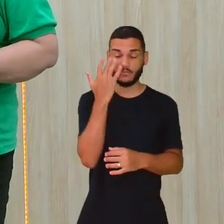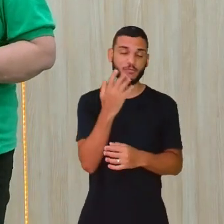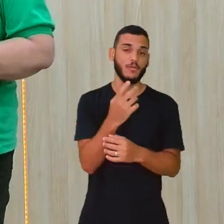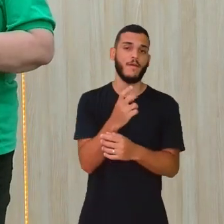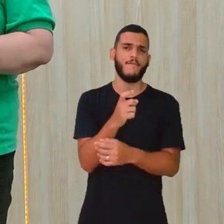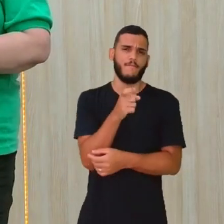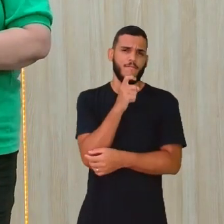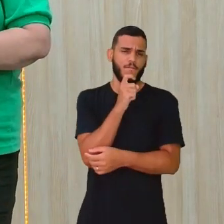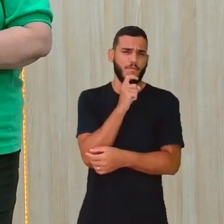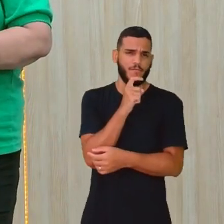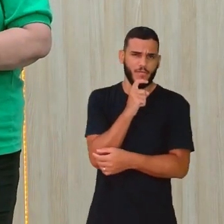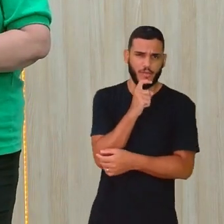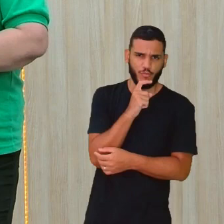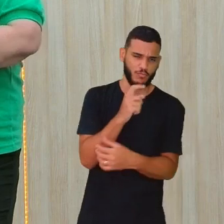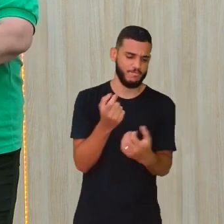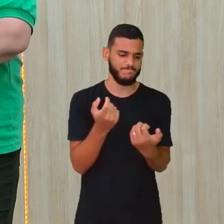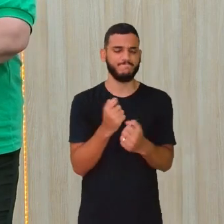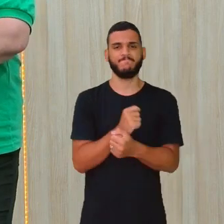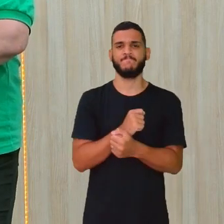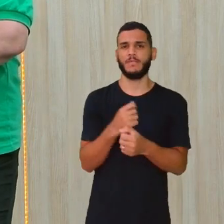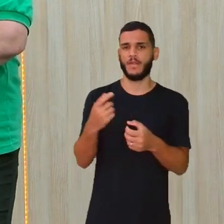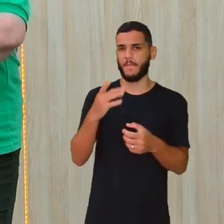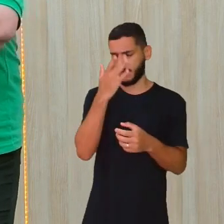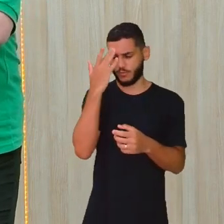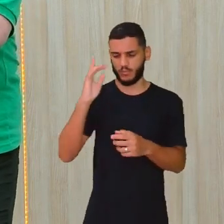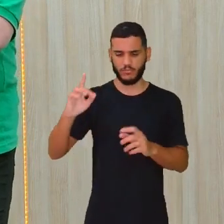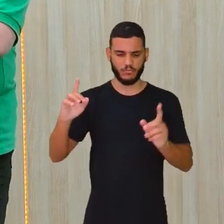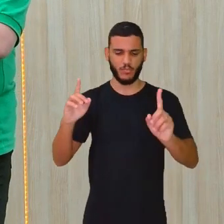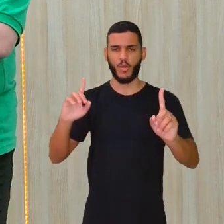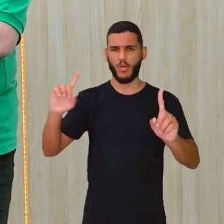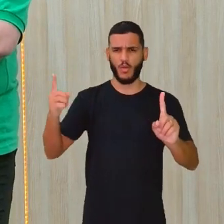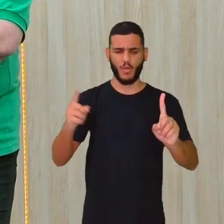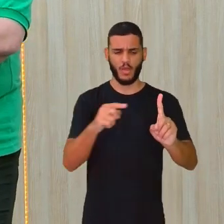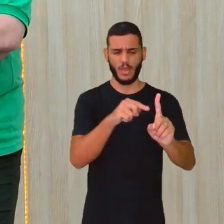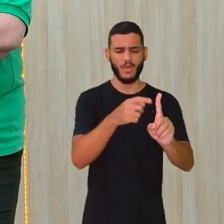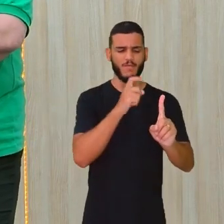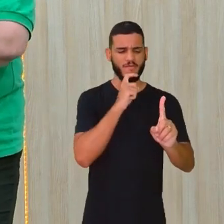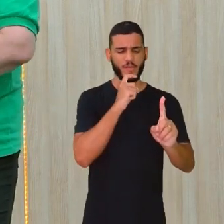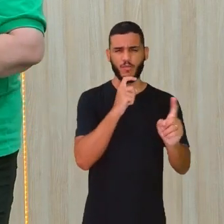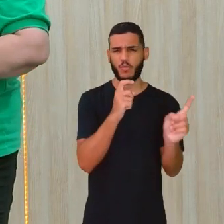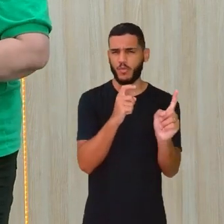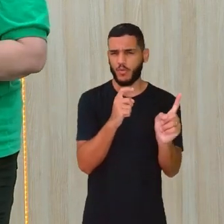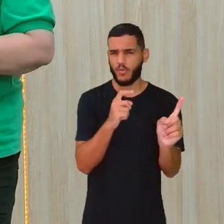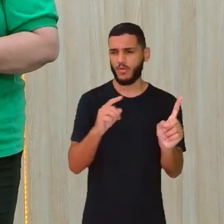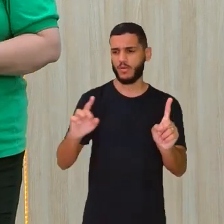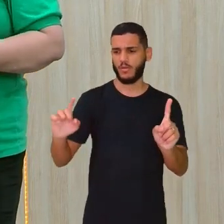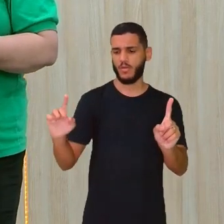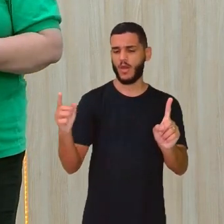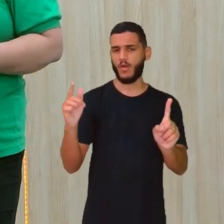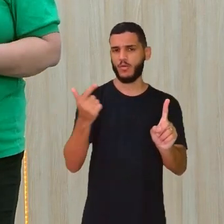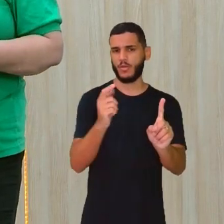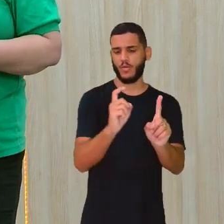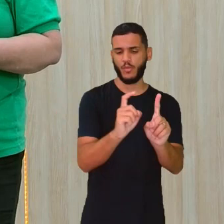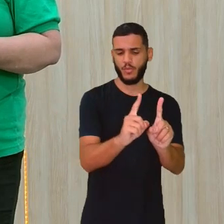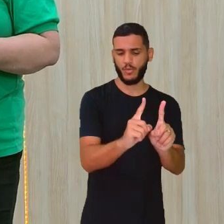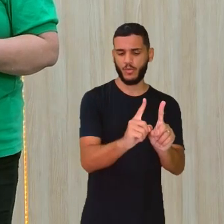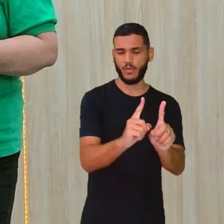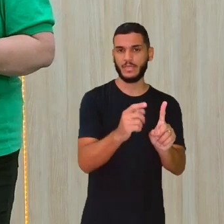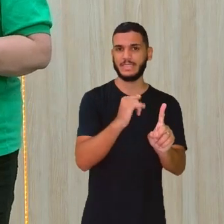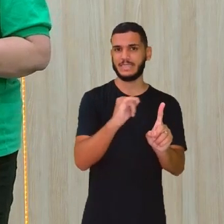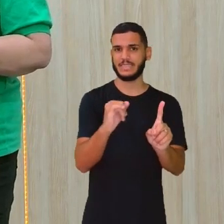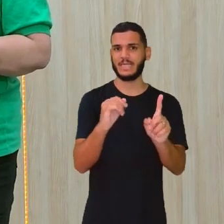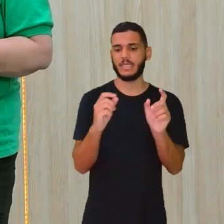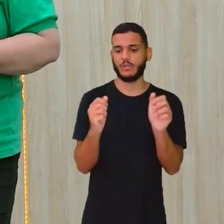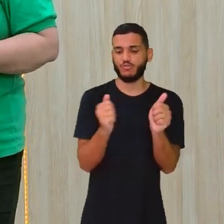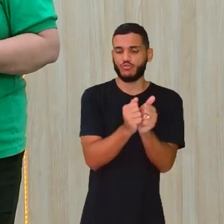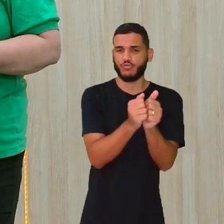frio chega junto da gente, o que é que acontece? Se fica bem coladinho, abraçado, daqui a pouco a gente está dizendo que está com frio também,